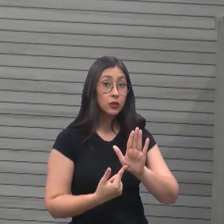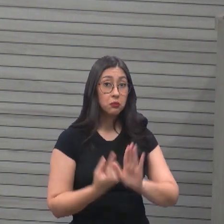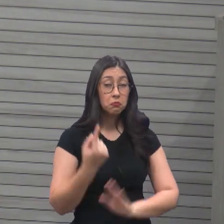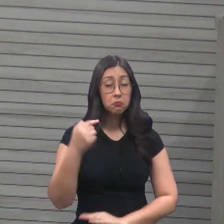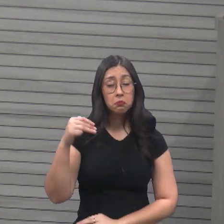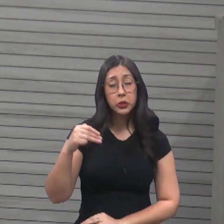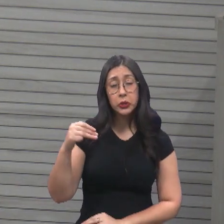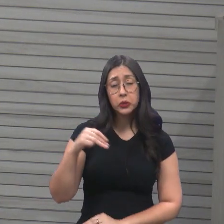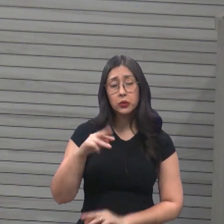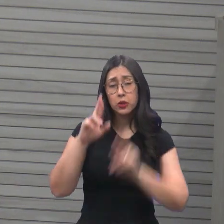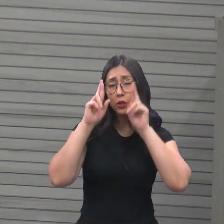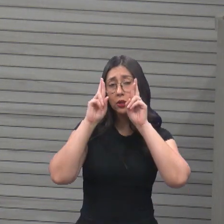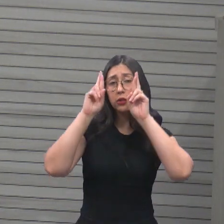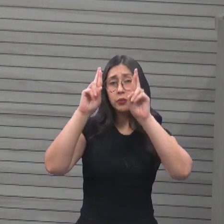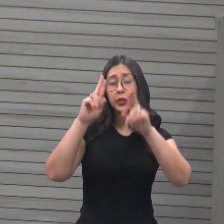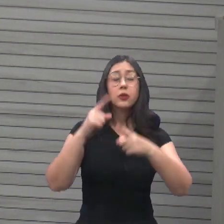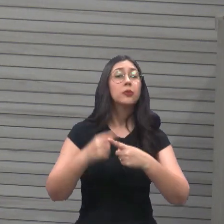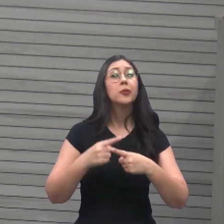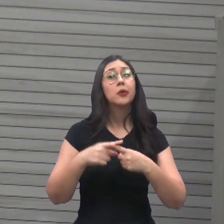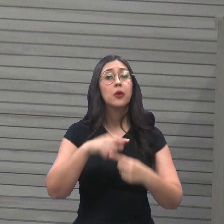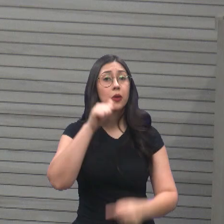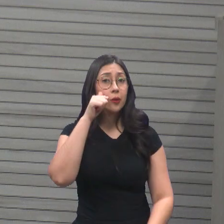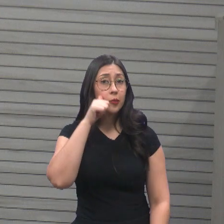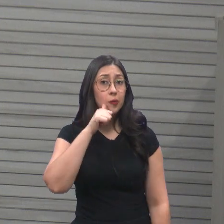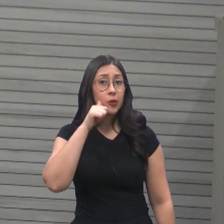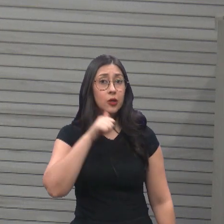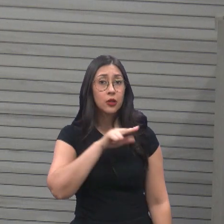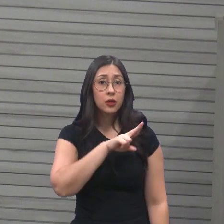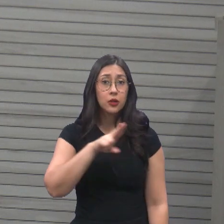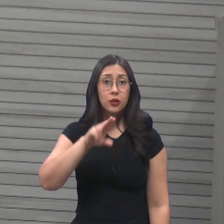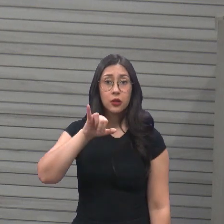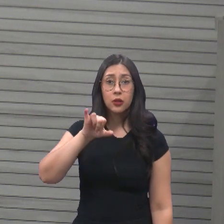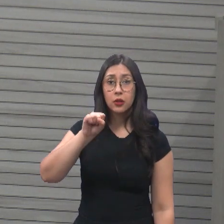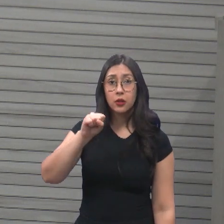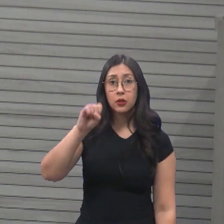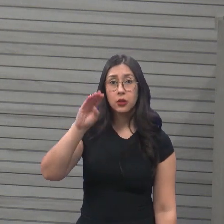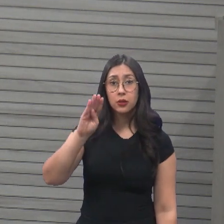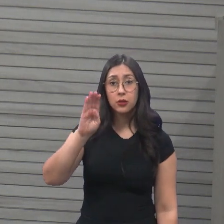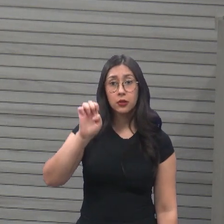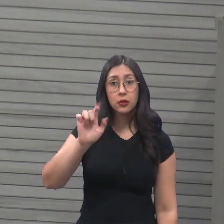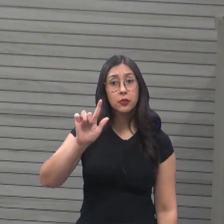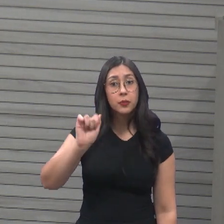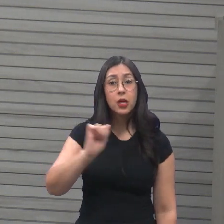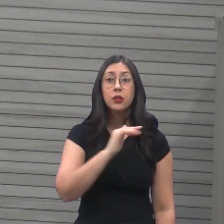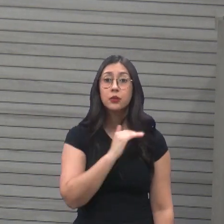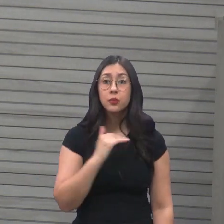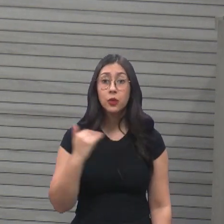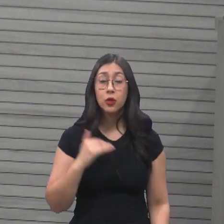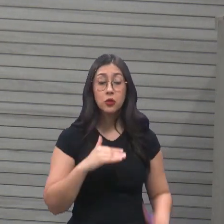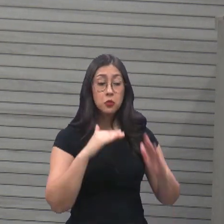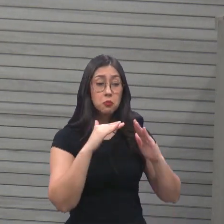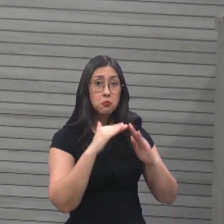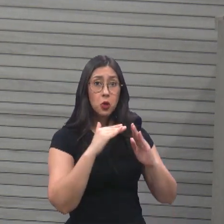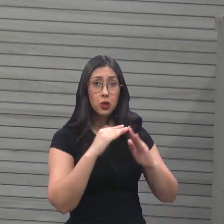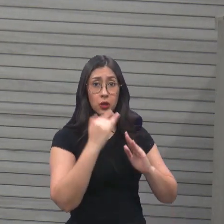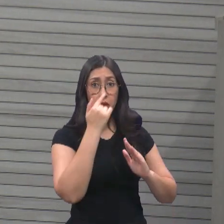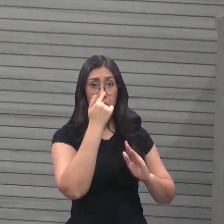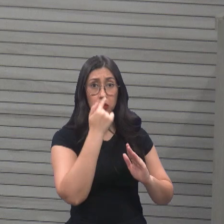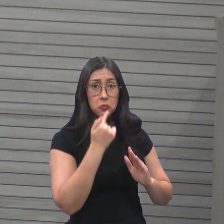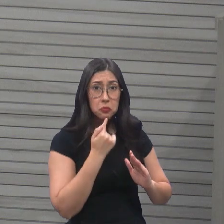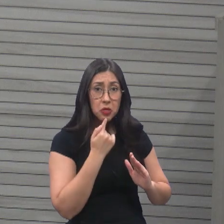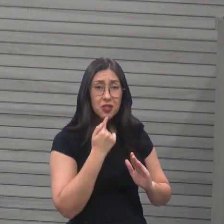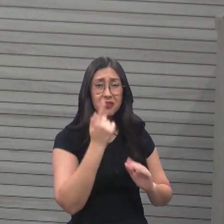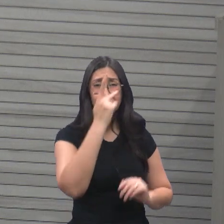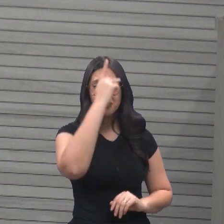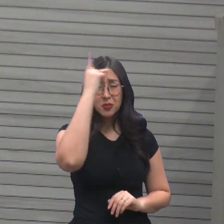pelo falecimento da senhora Isbela Matos Marques, moradora ali do distrito de Melo, uma pessoa